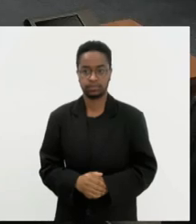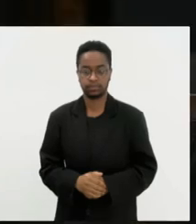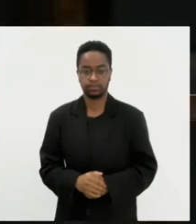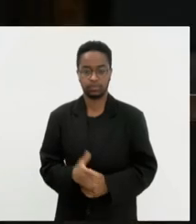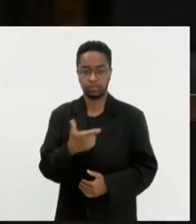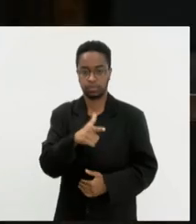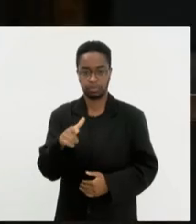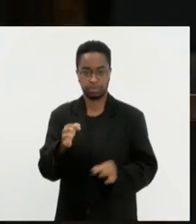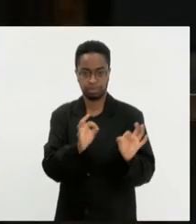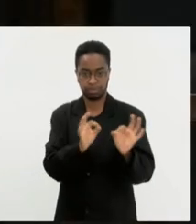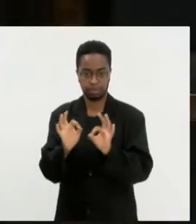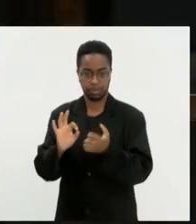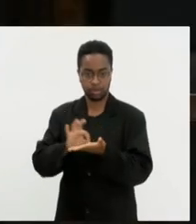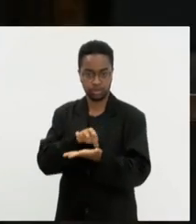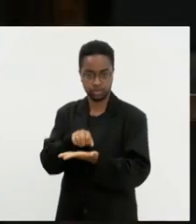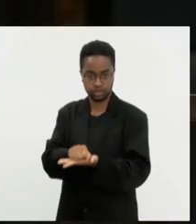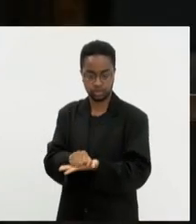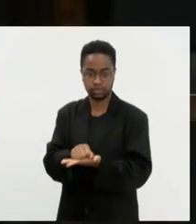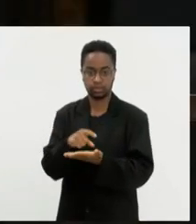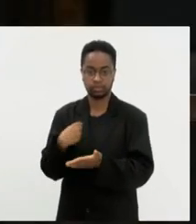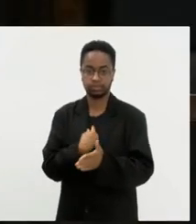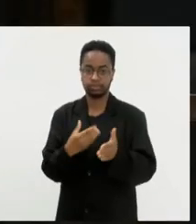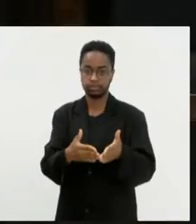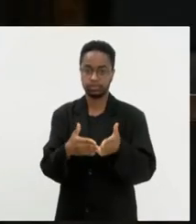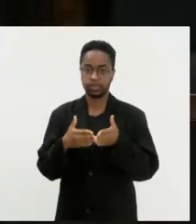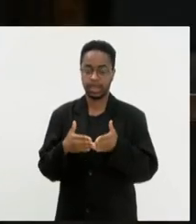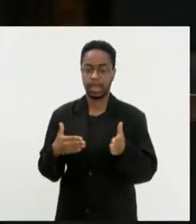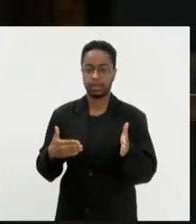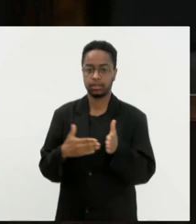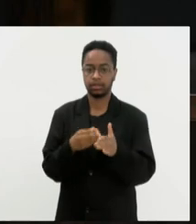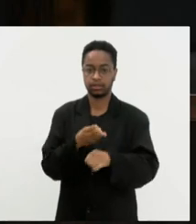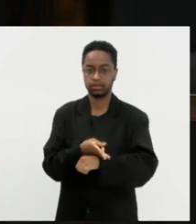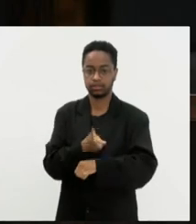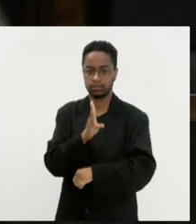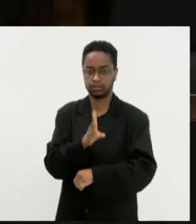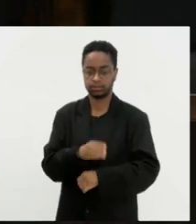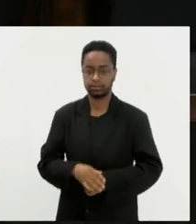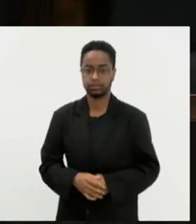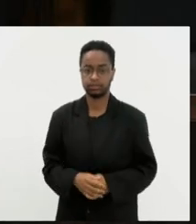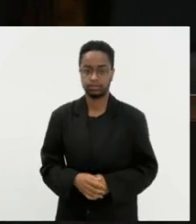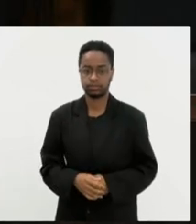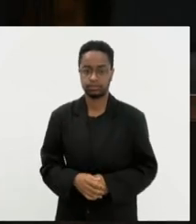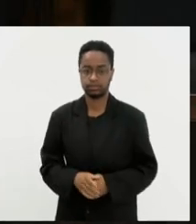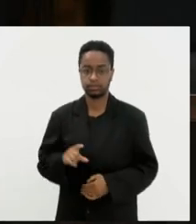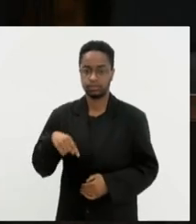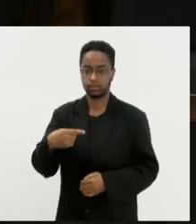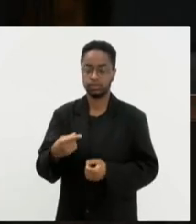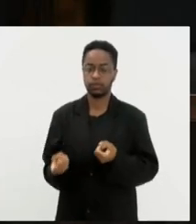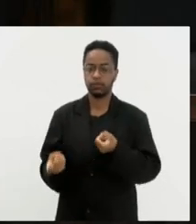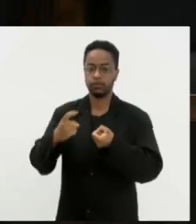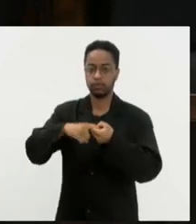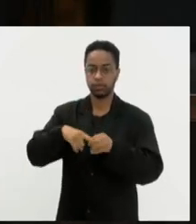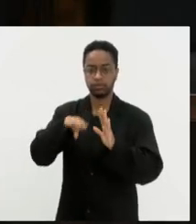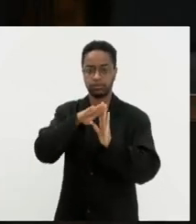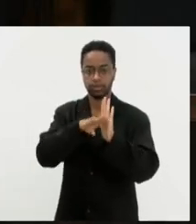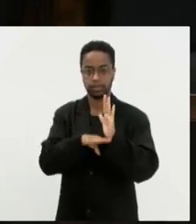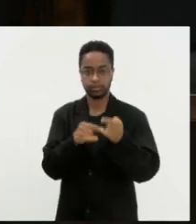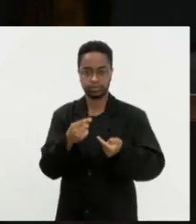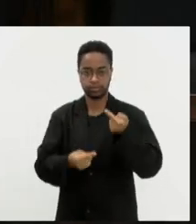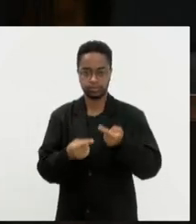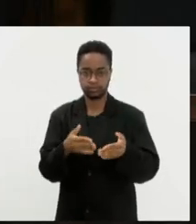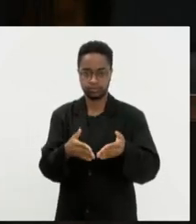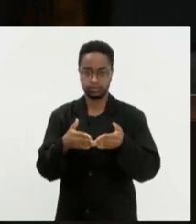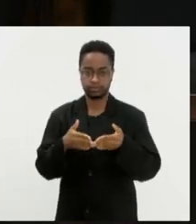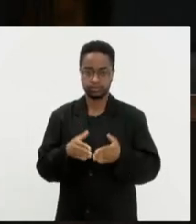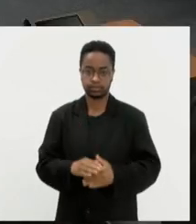Não havendo nenhum orador inscrito, a presidência suspende a sessão até às 15 horas, quando retornaremos com a ordem do dia. Presidente, está suspensa